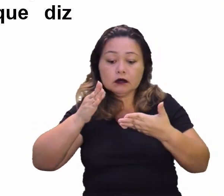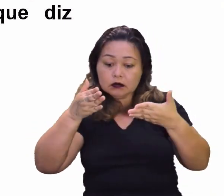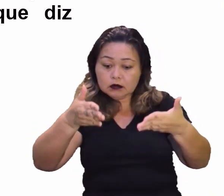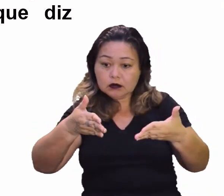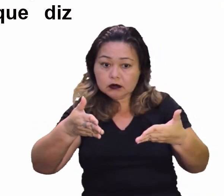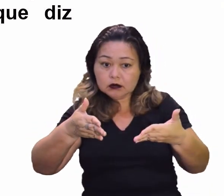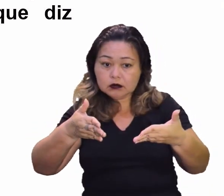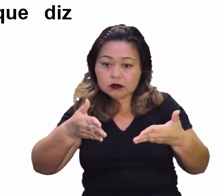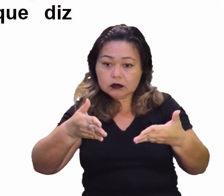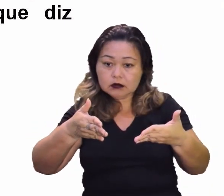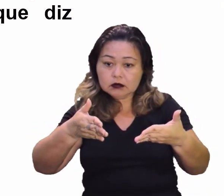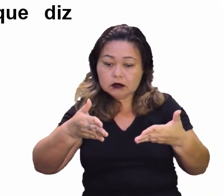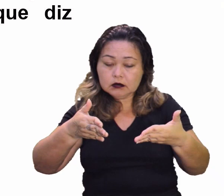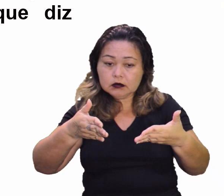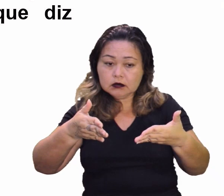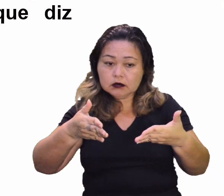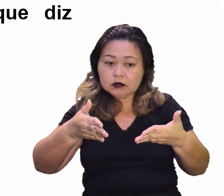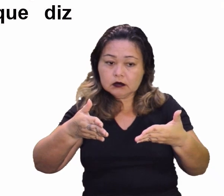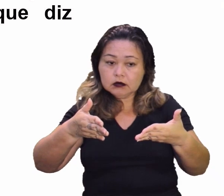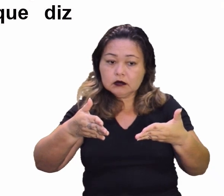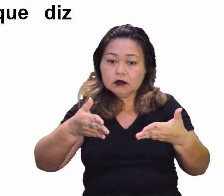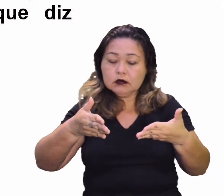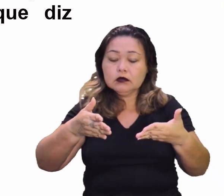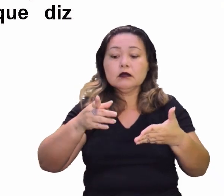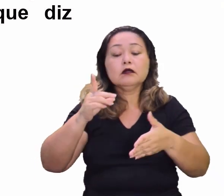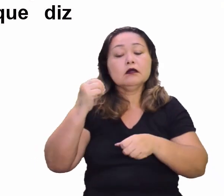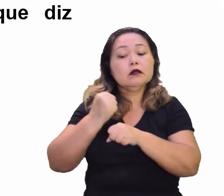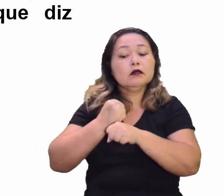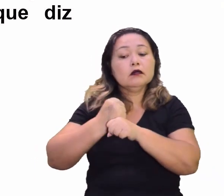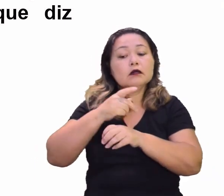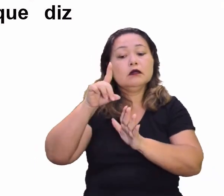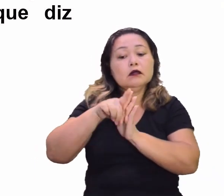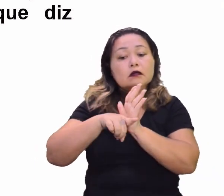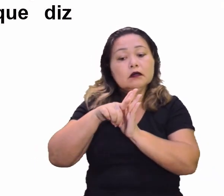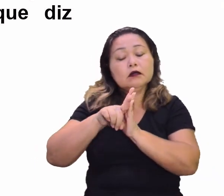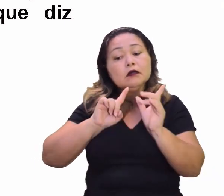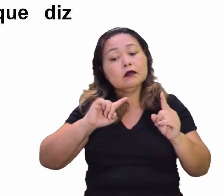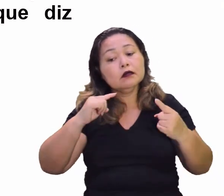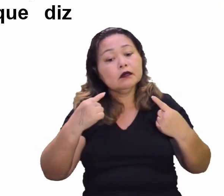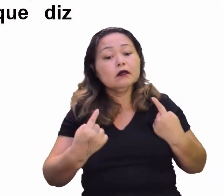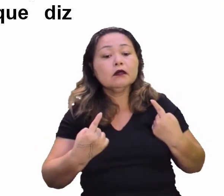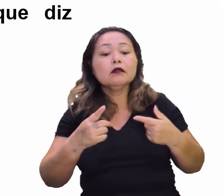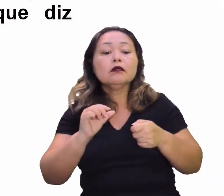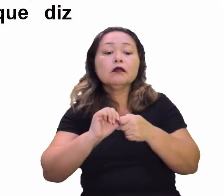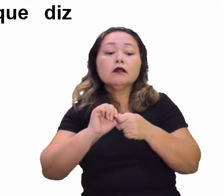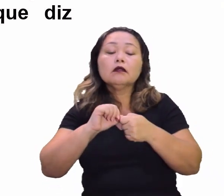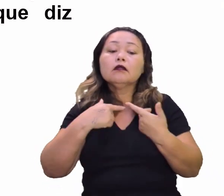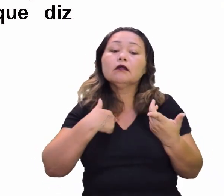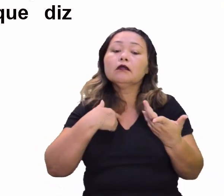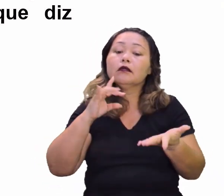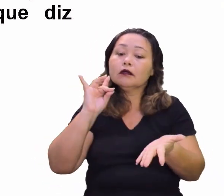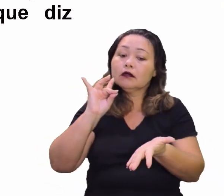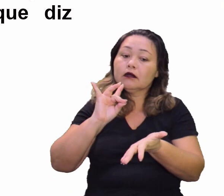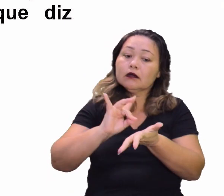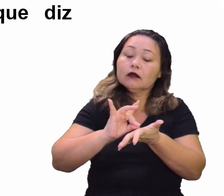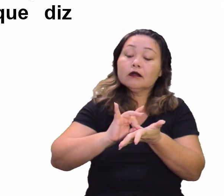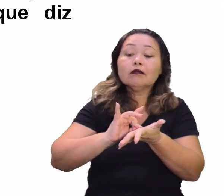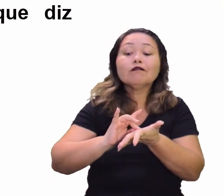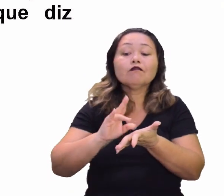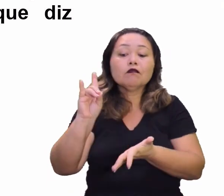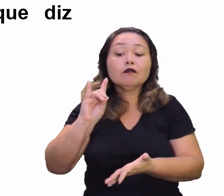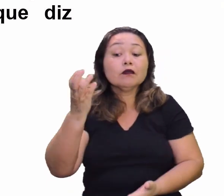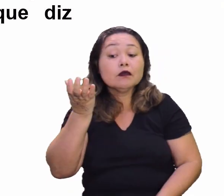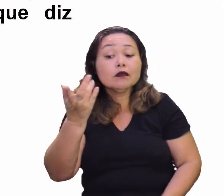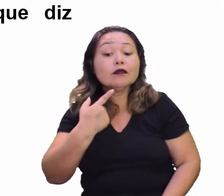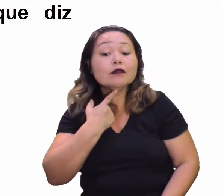respeito. Deixa eu voltar aqui, ó. Ficando a construção da ferrovia como contrapartida para concretizar uma aspiração boliviana no que